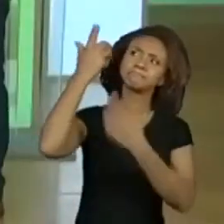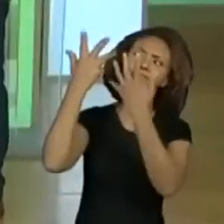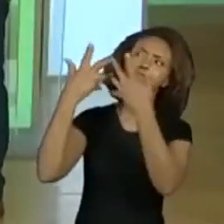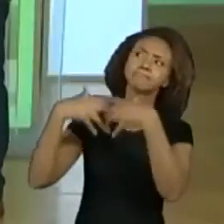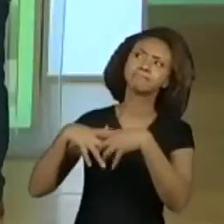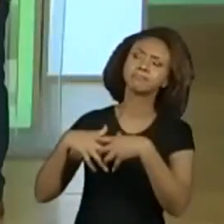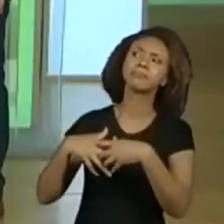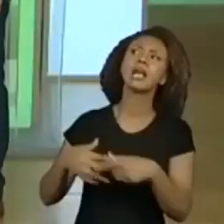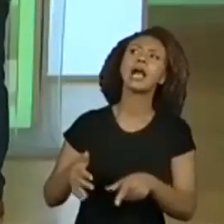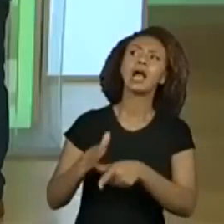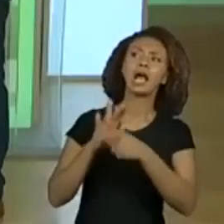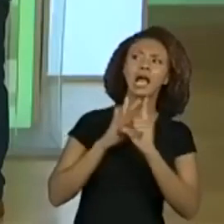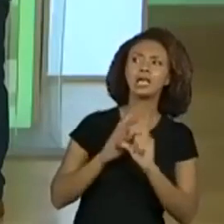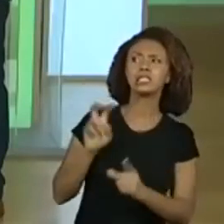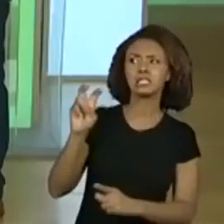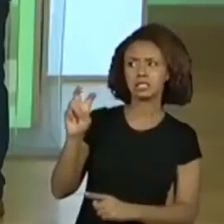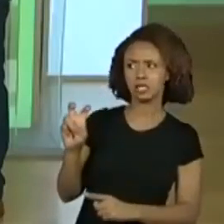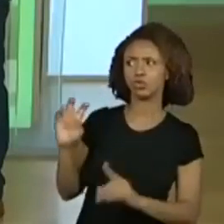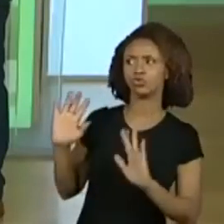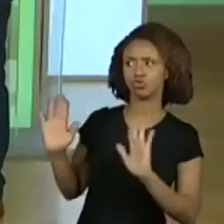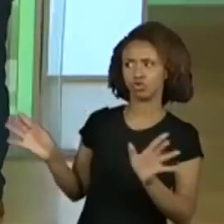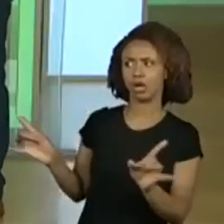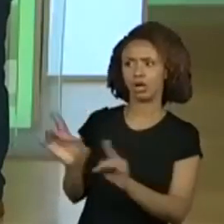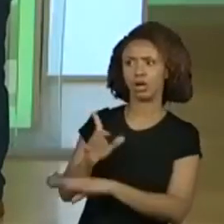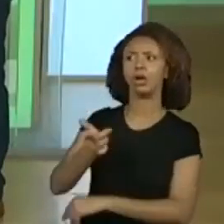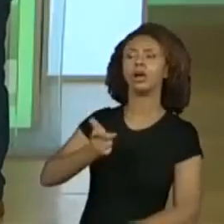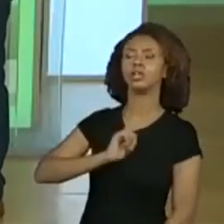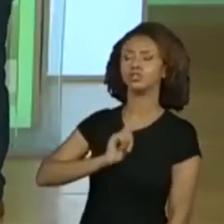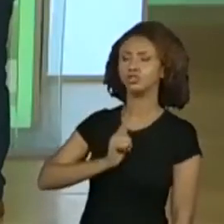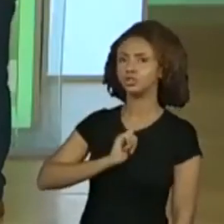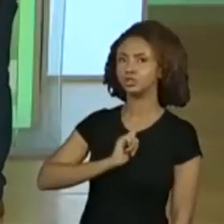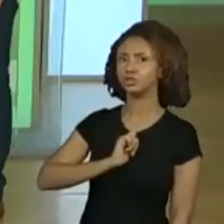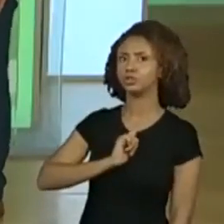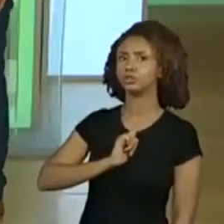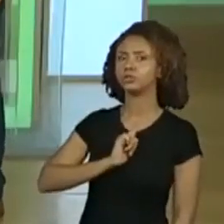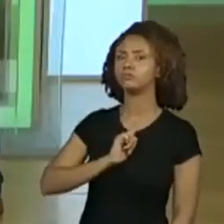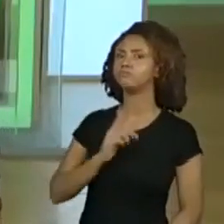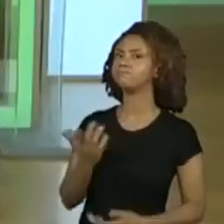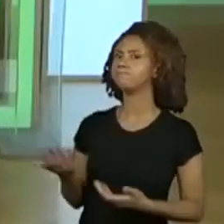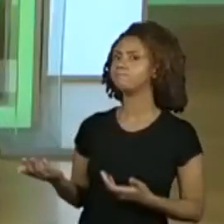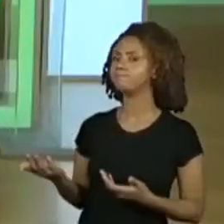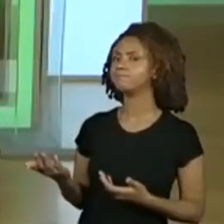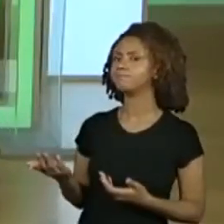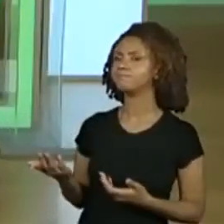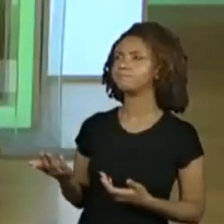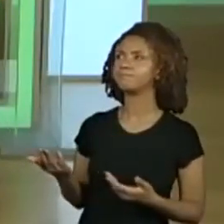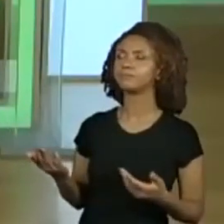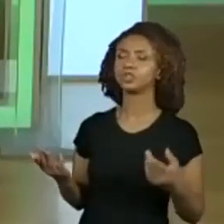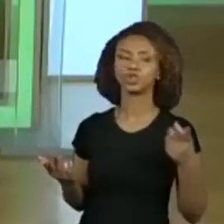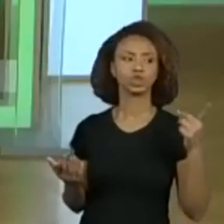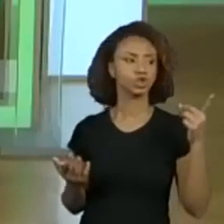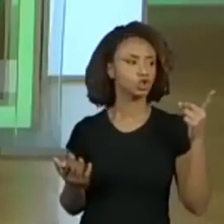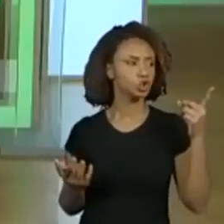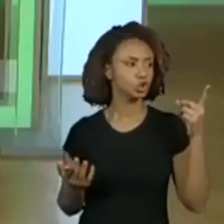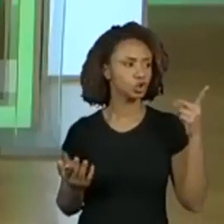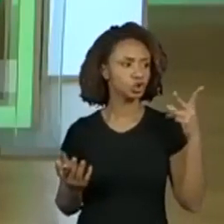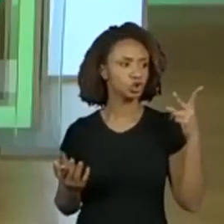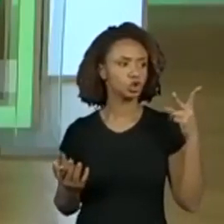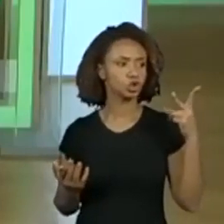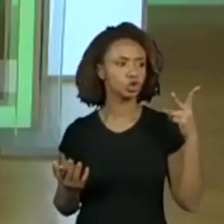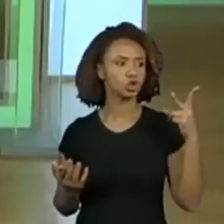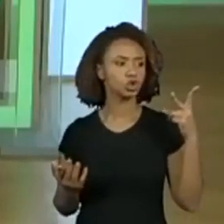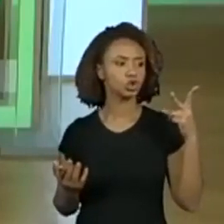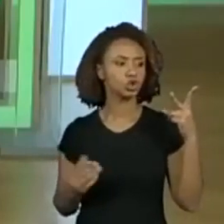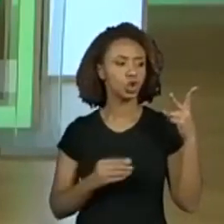Mateus ele tinha cinco carrinhos Vamos pegar esse total aí de 12 e destacar esses